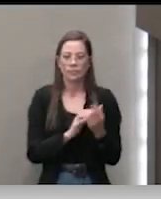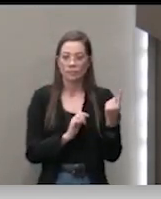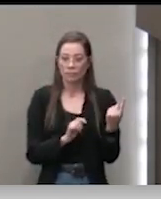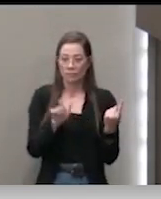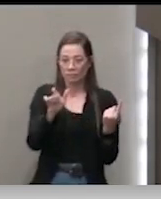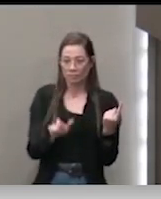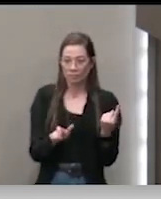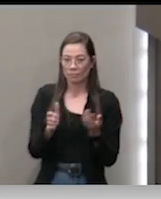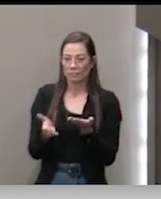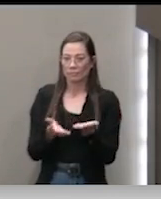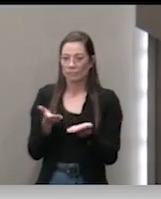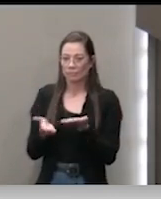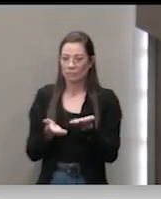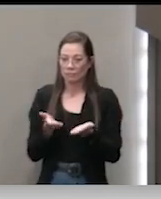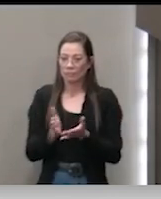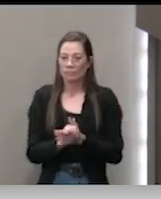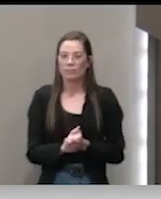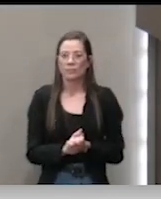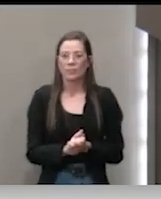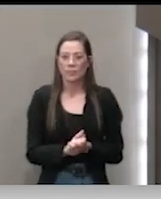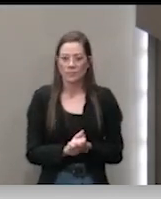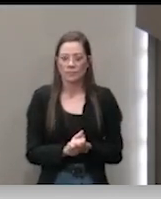só. Isso é importante, né?